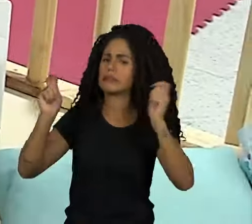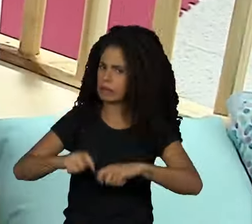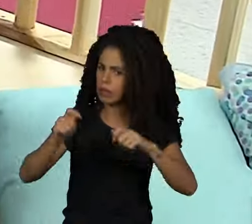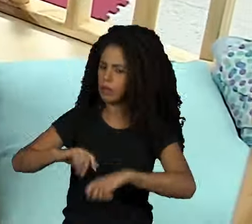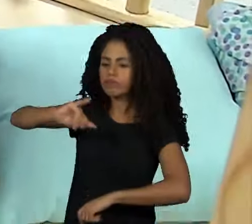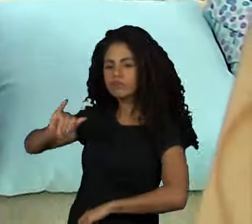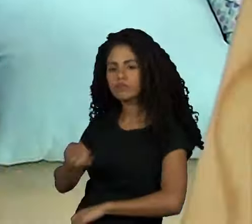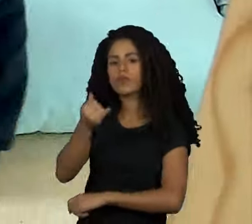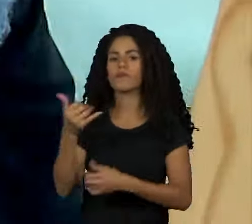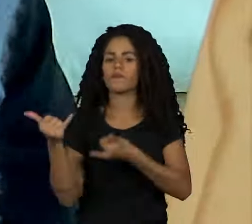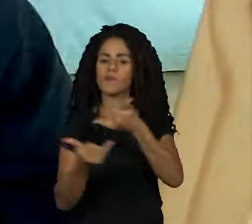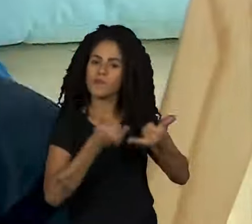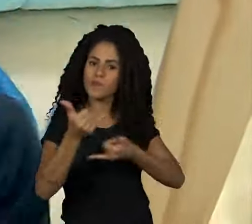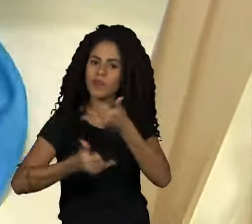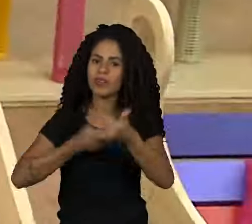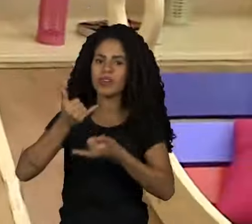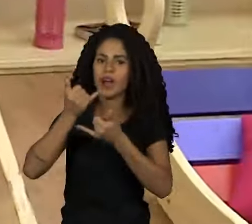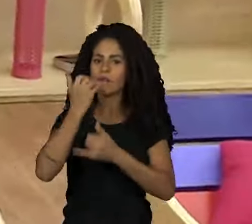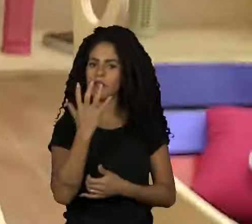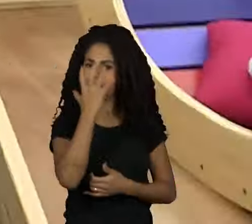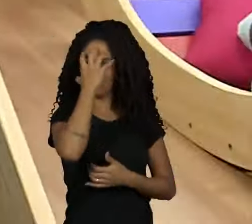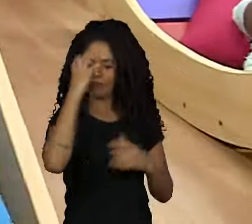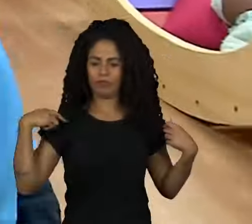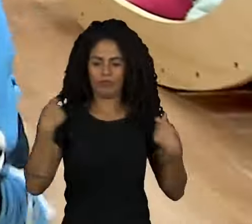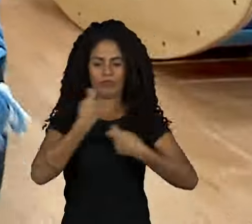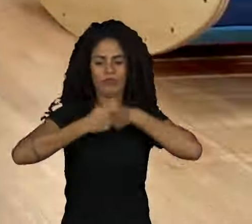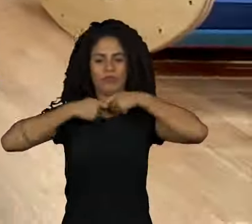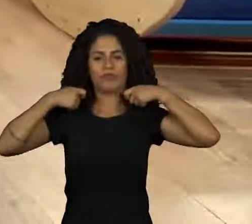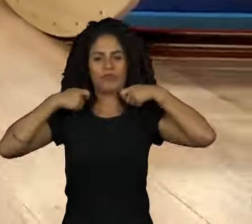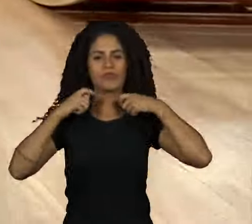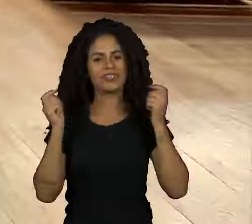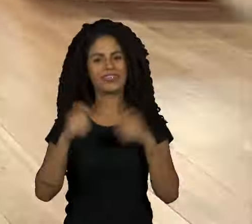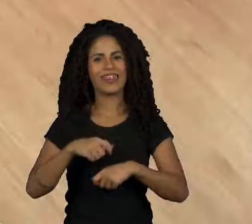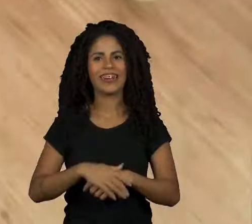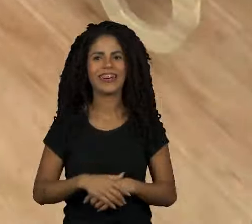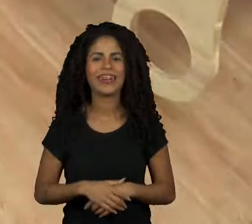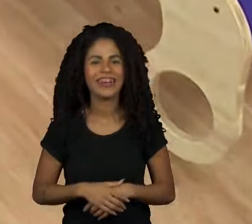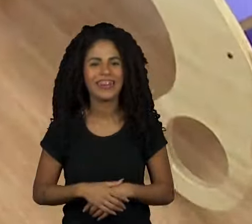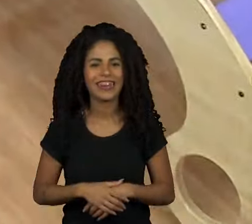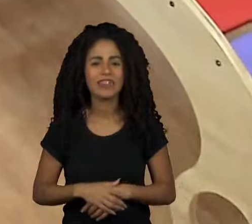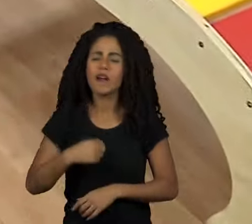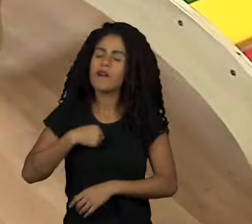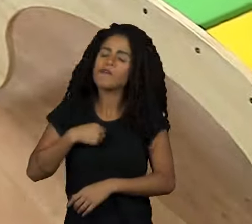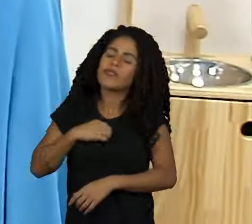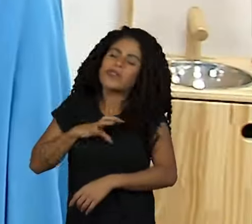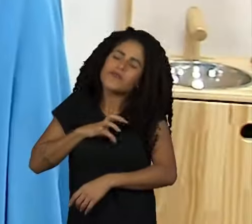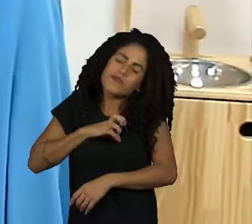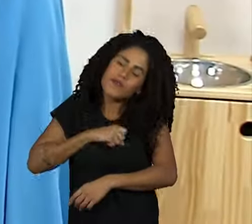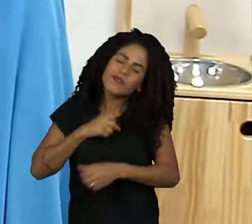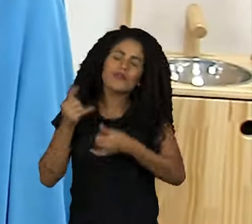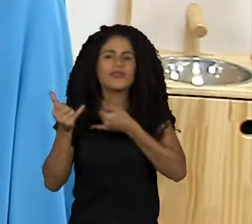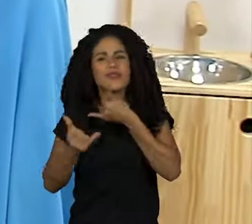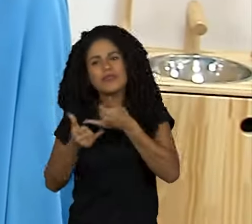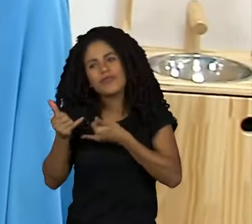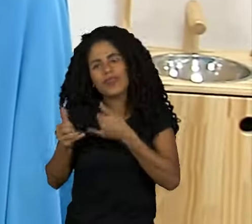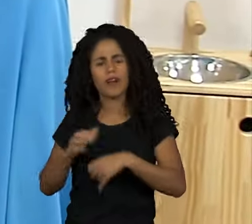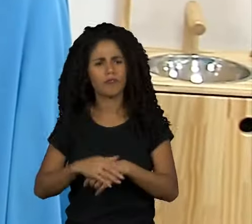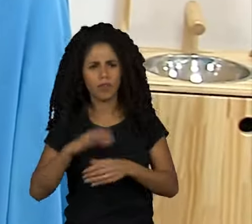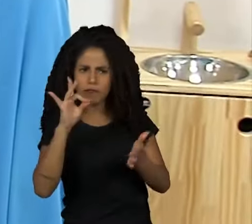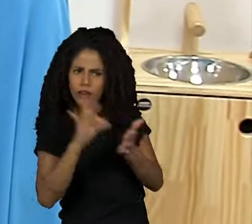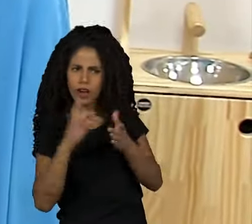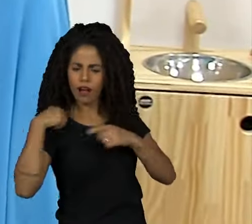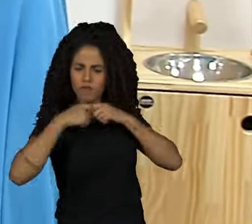para entrar no mundo da fantasia. Eu gosto de brincar. É verdade que essa é uma capa de